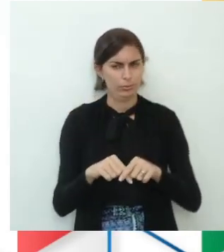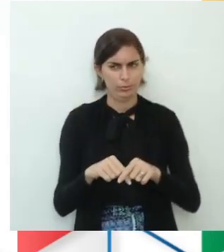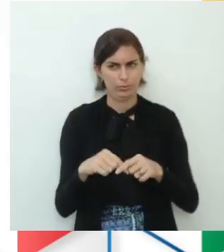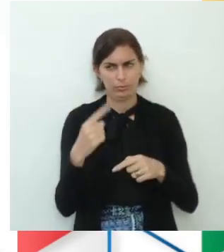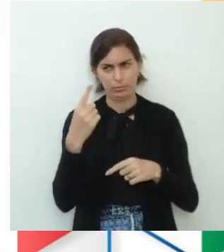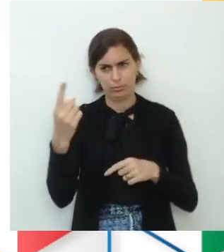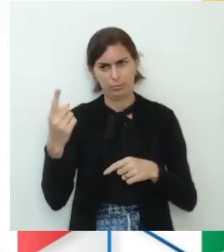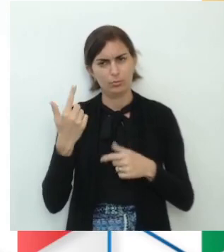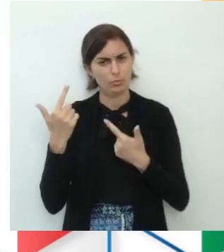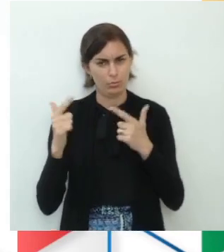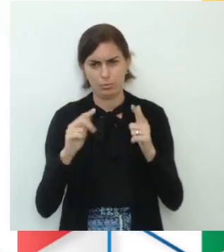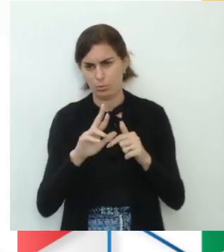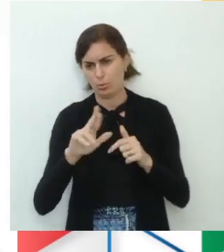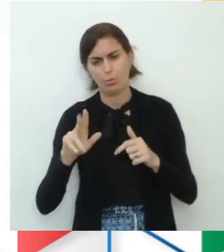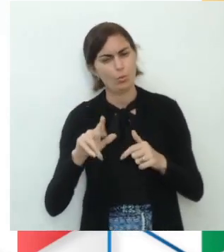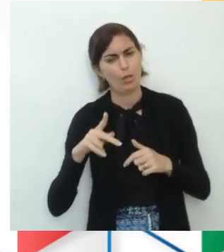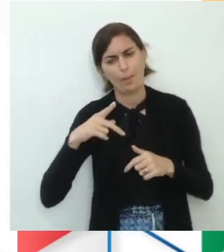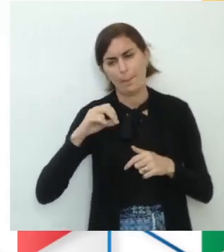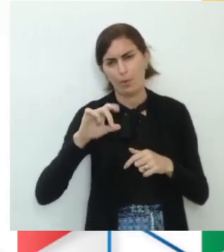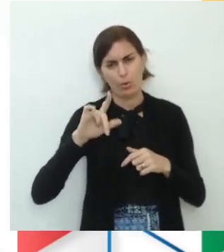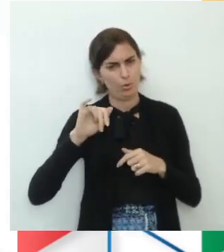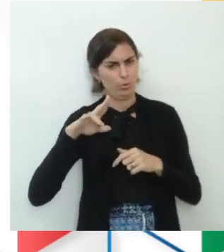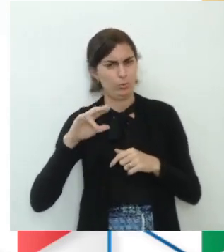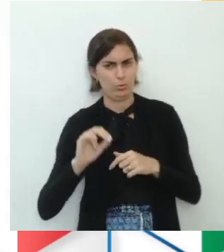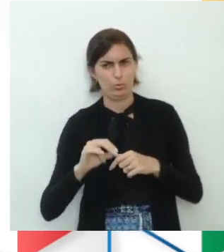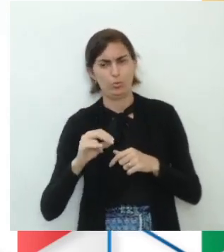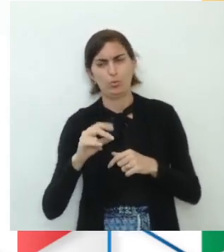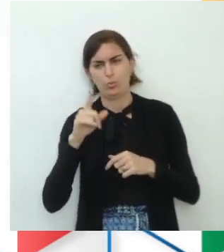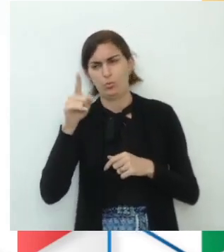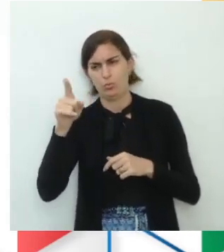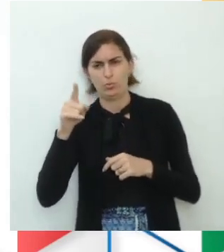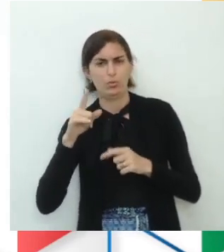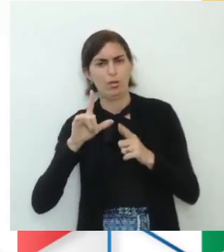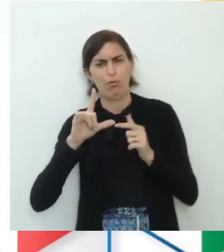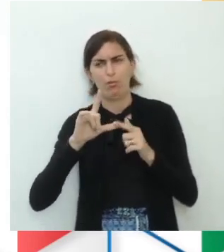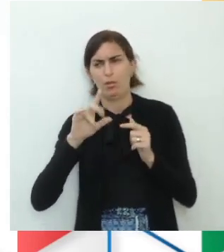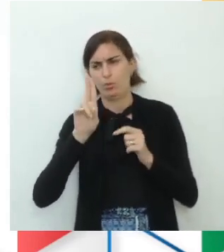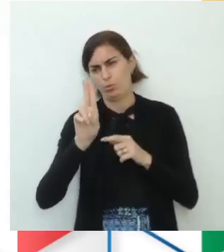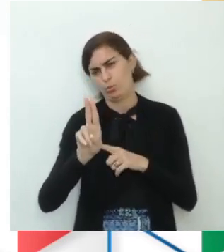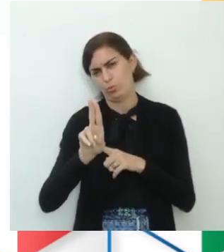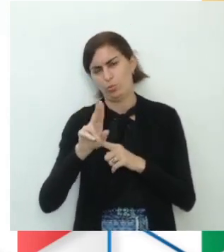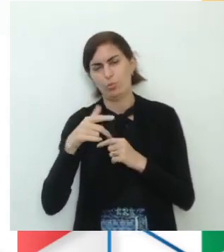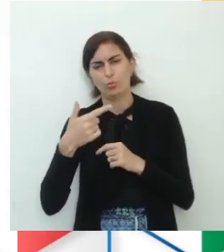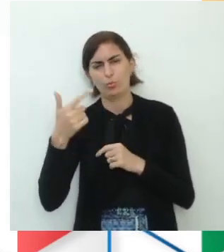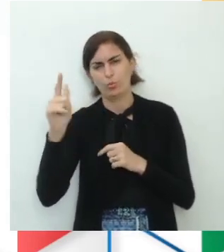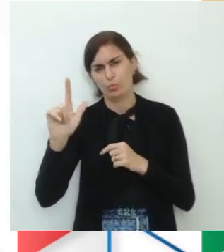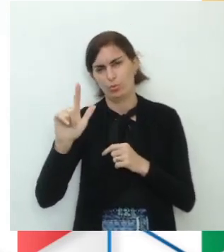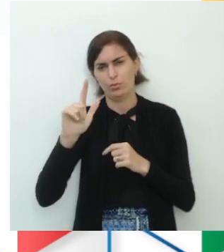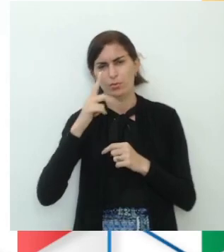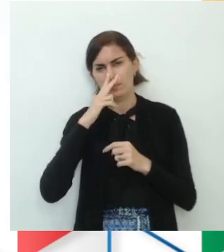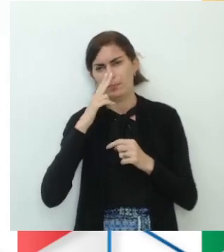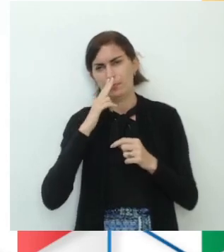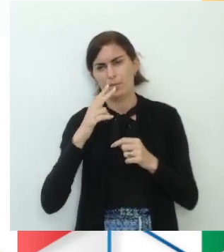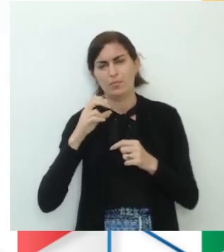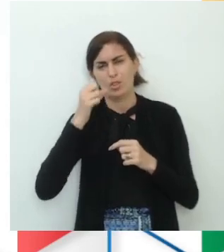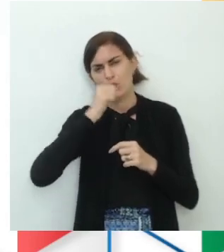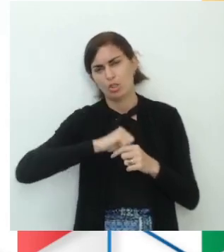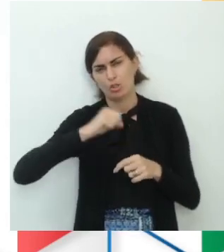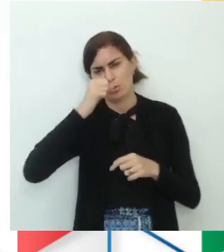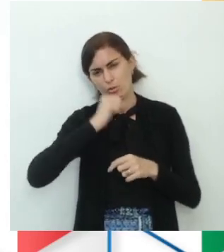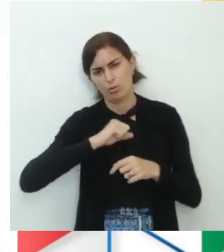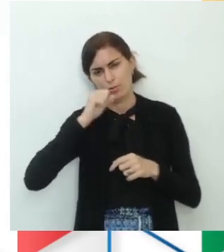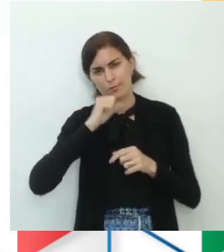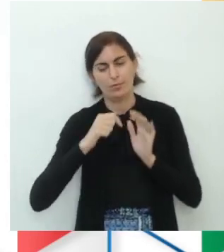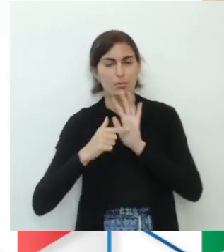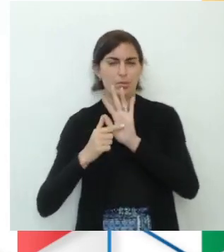aberta. Os demais não são polígonos. Ó. O outro é a letra U, né, parece uma letra U, e o outro parece uma casquinha de sorvete aí, e